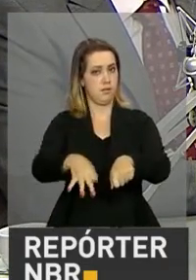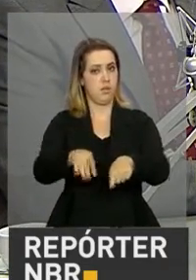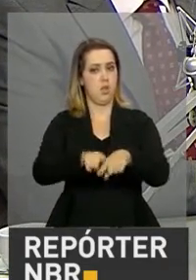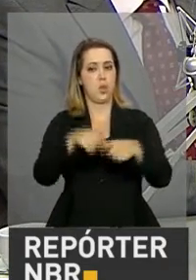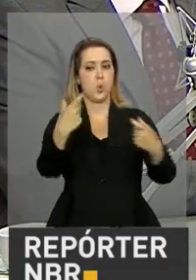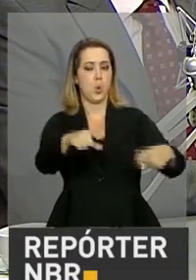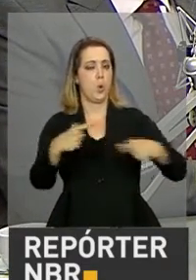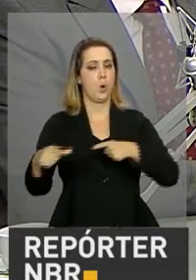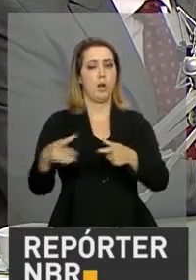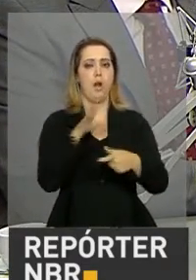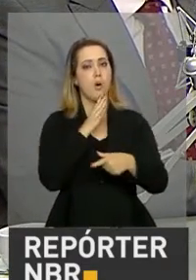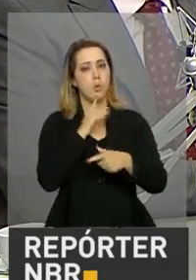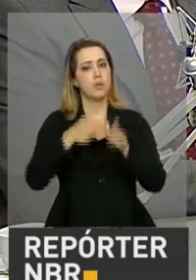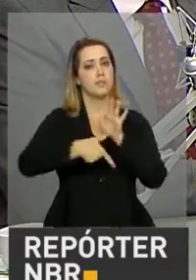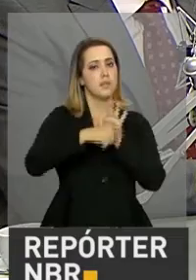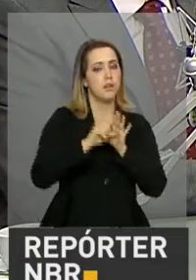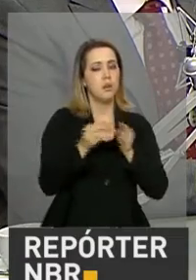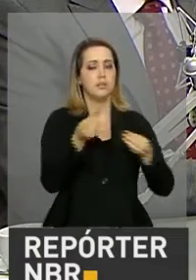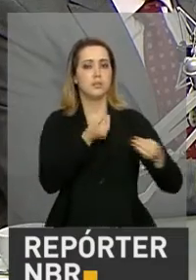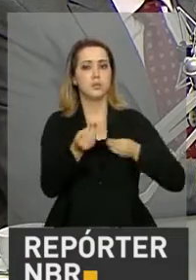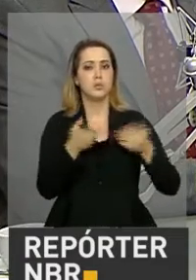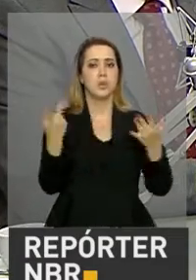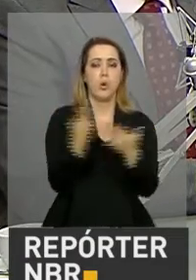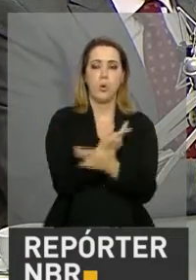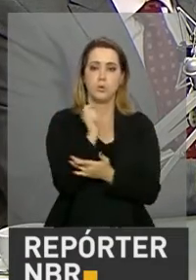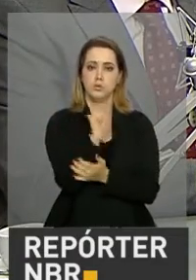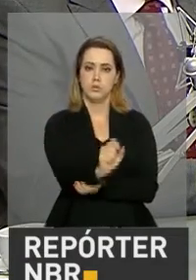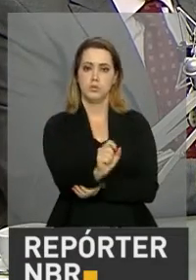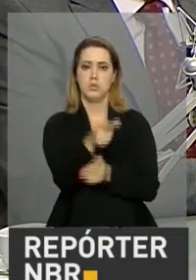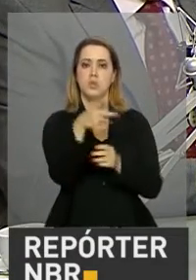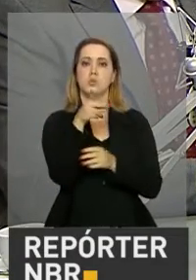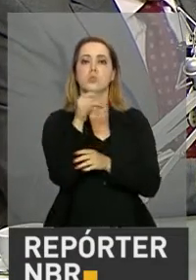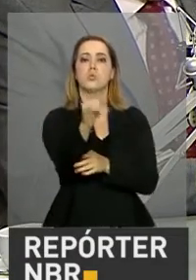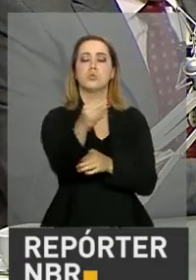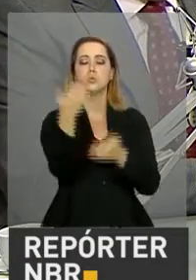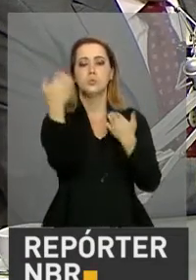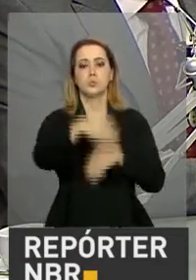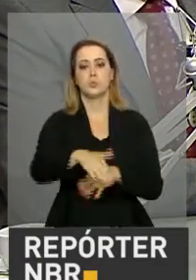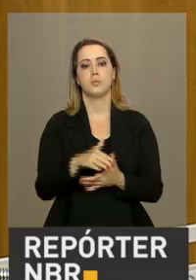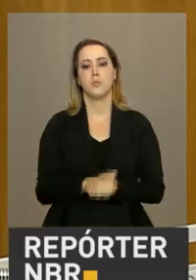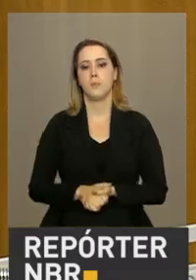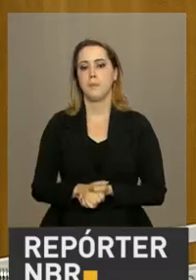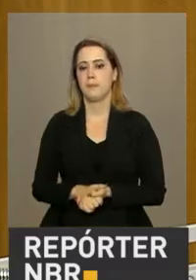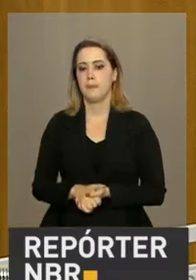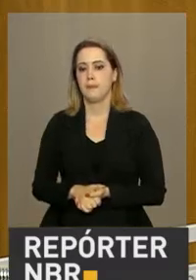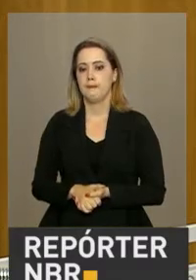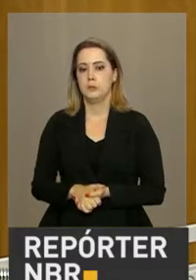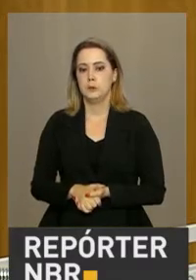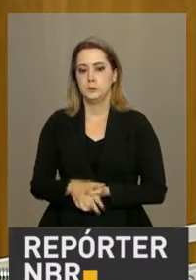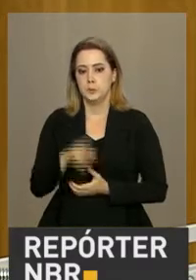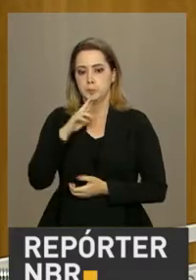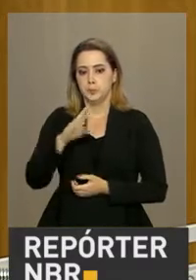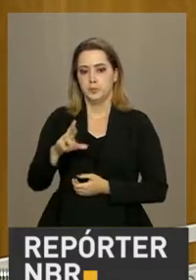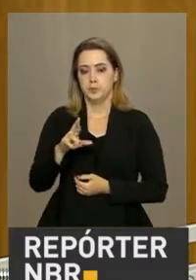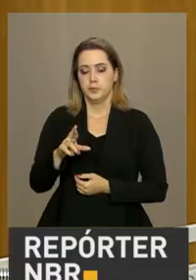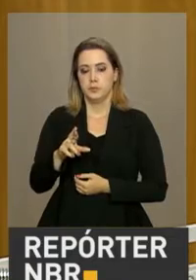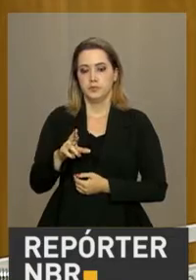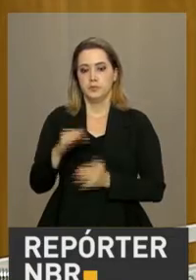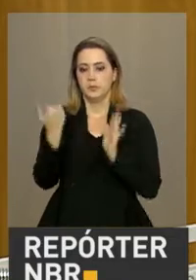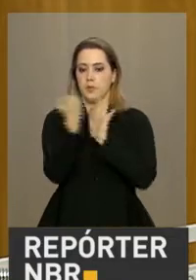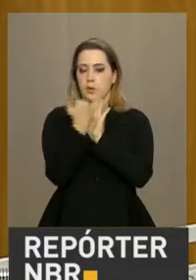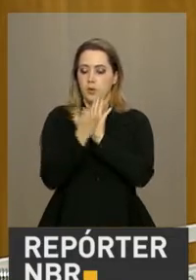da prova como é que é que precisa ser esse dia de prova as providências ea você o